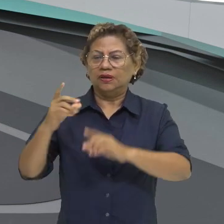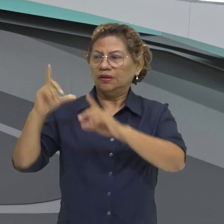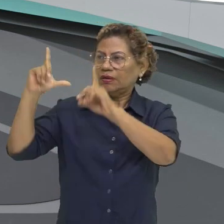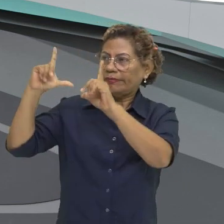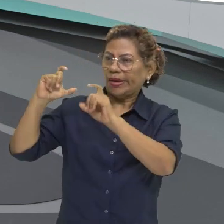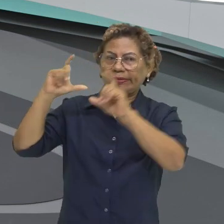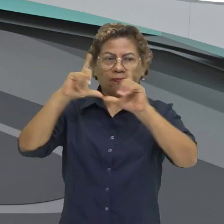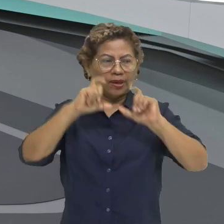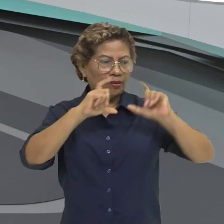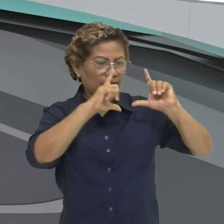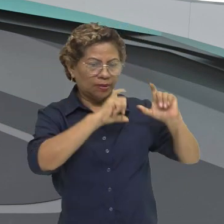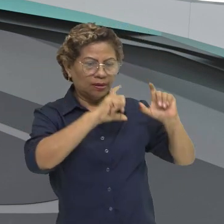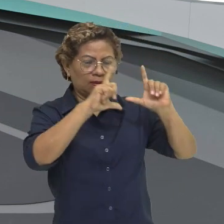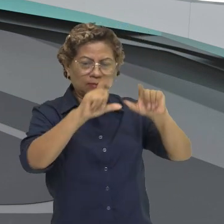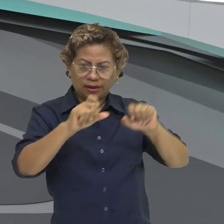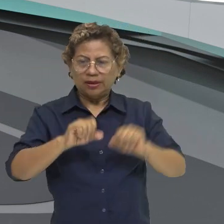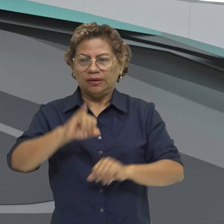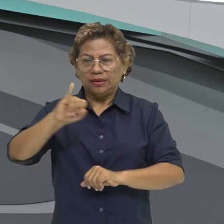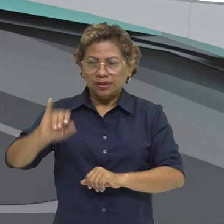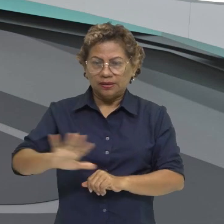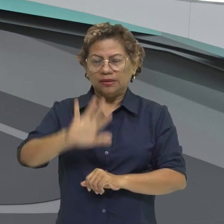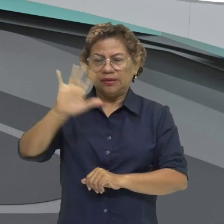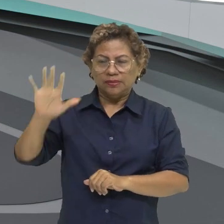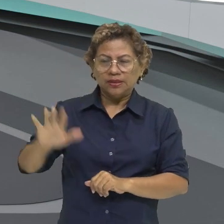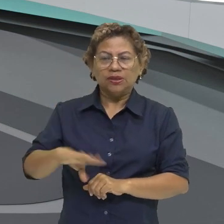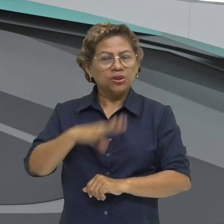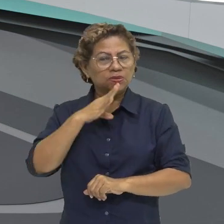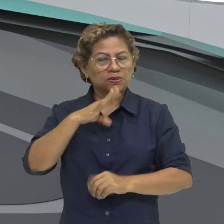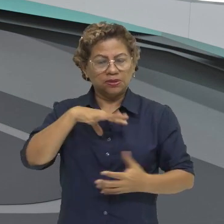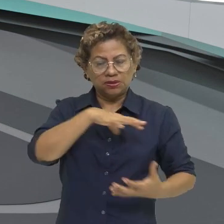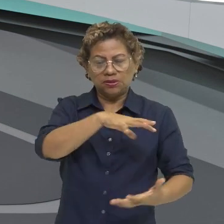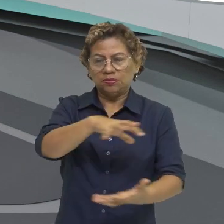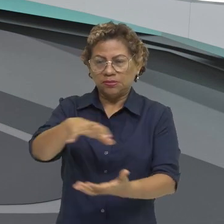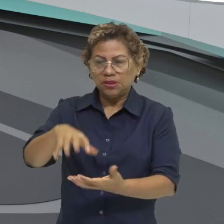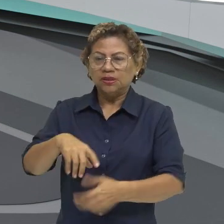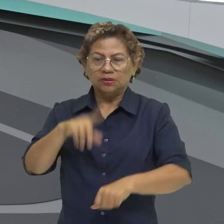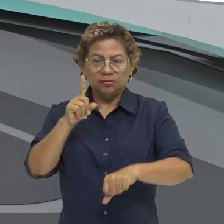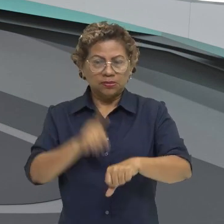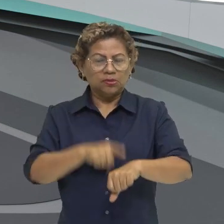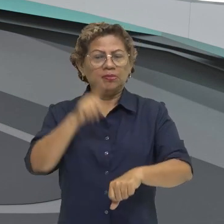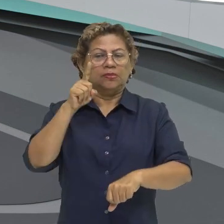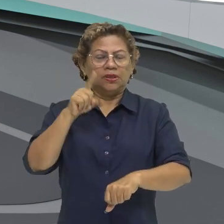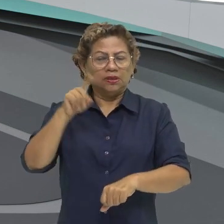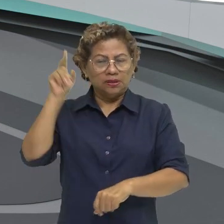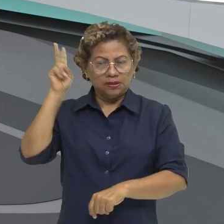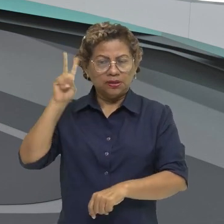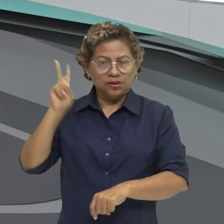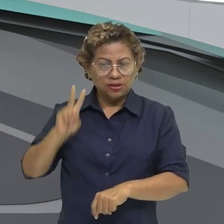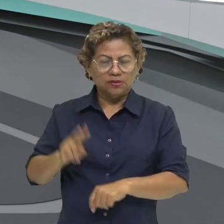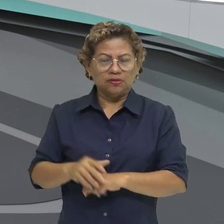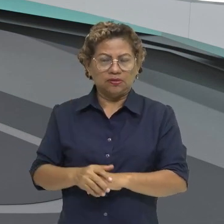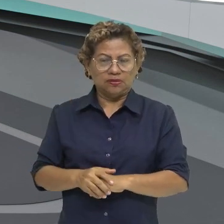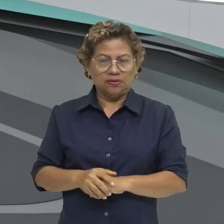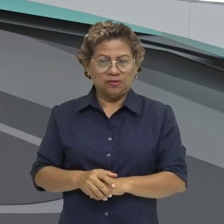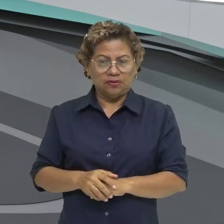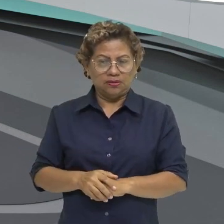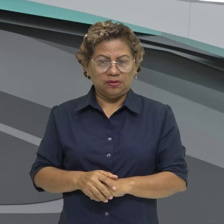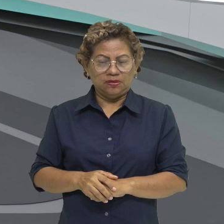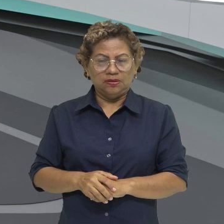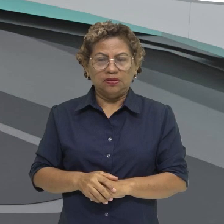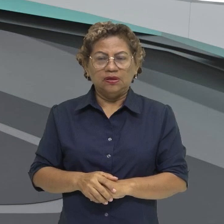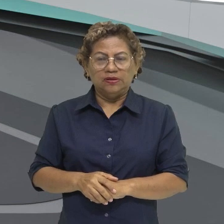representado pelas imagens, né? Os momentos marcantes da história ficaram registrados através dos